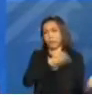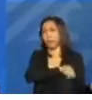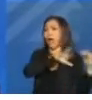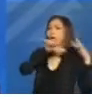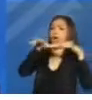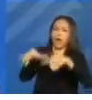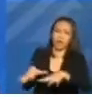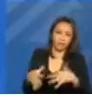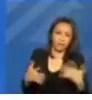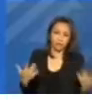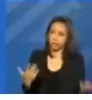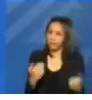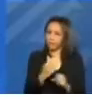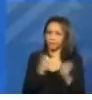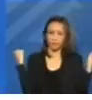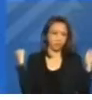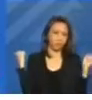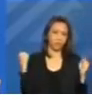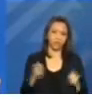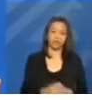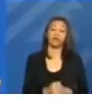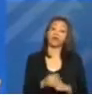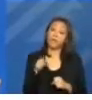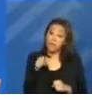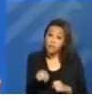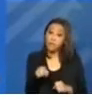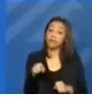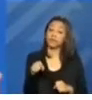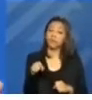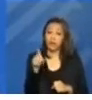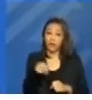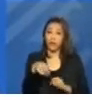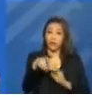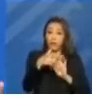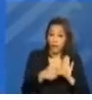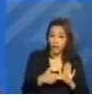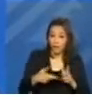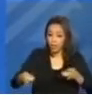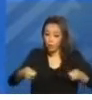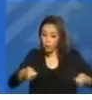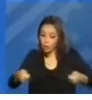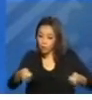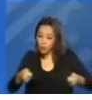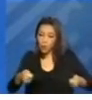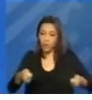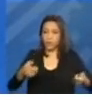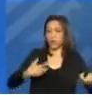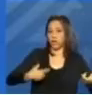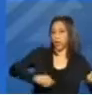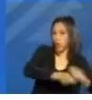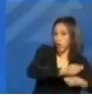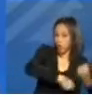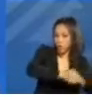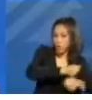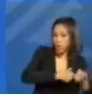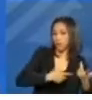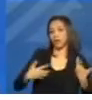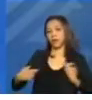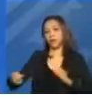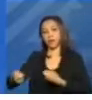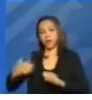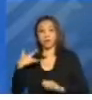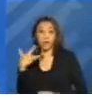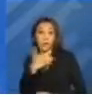novo, equilibra economia com saúde, que é exatamente o que o presidente sempre fala, e a